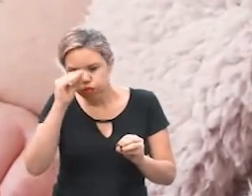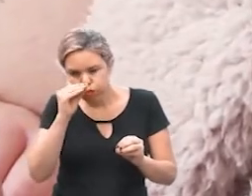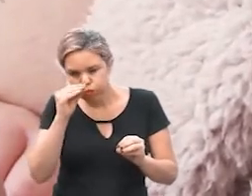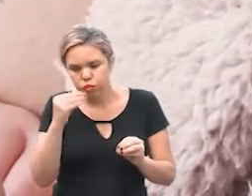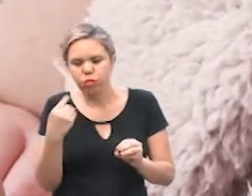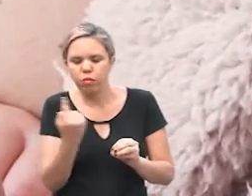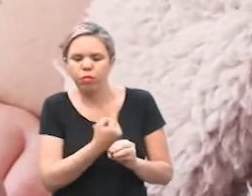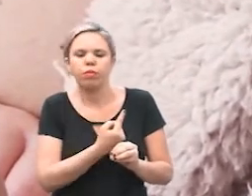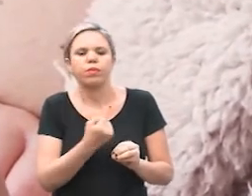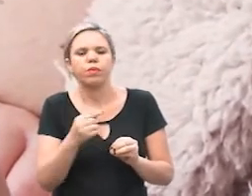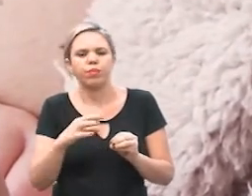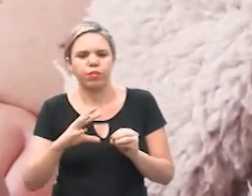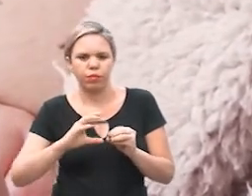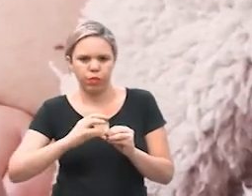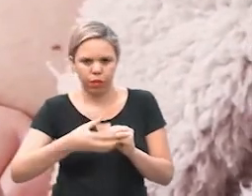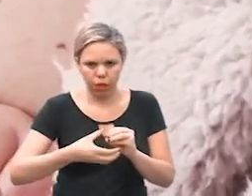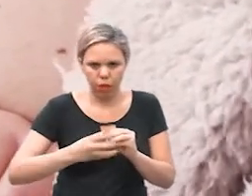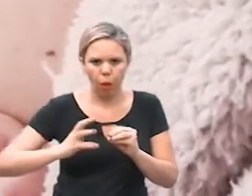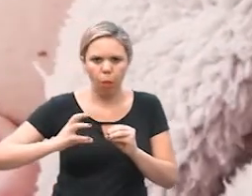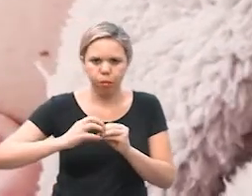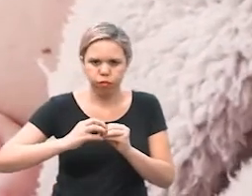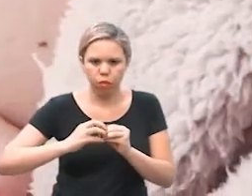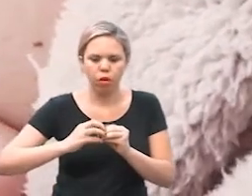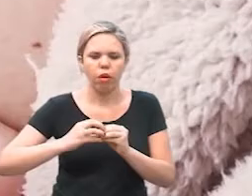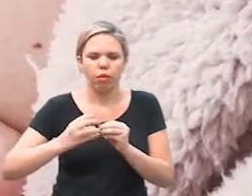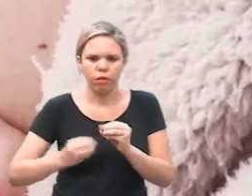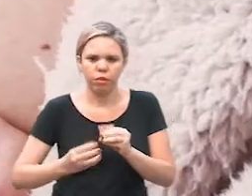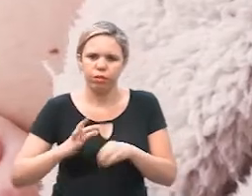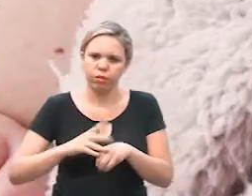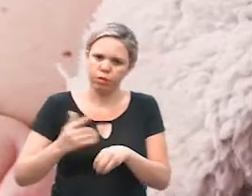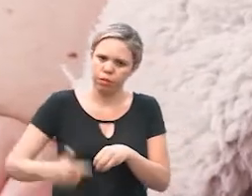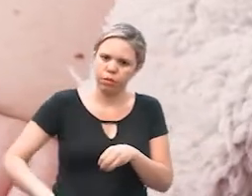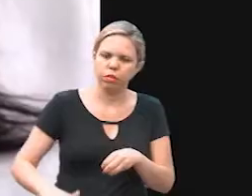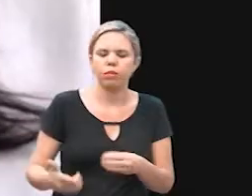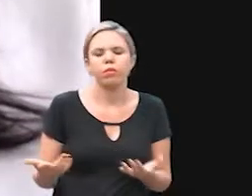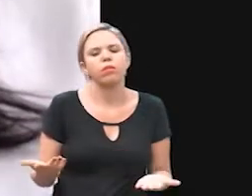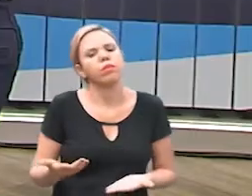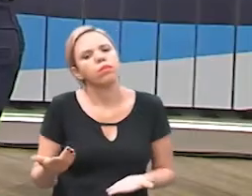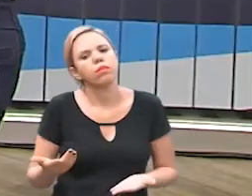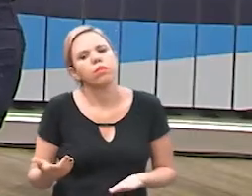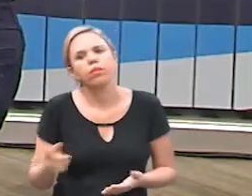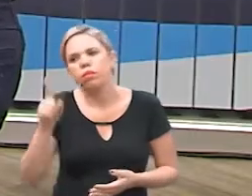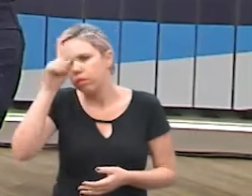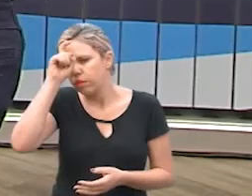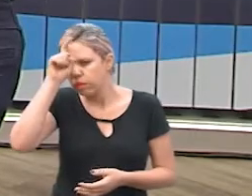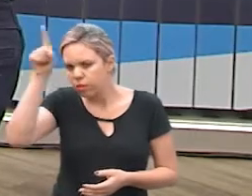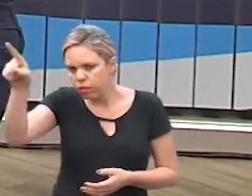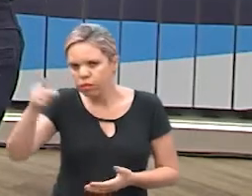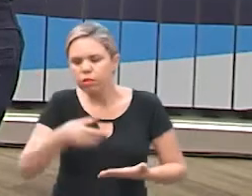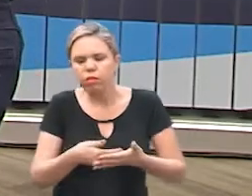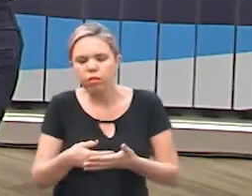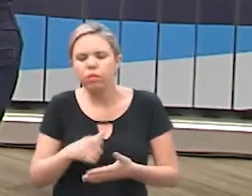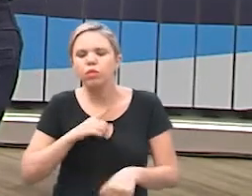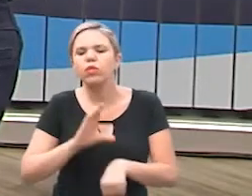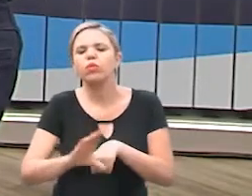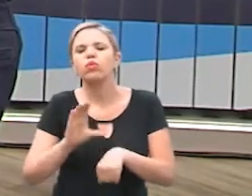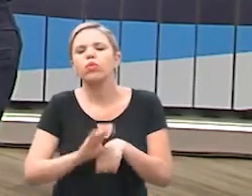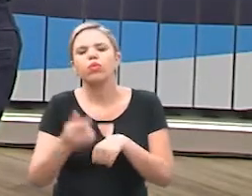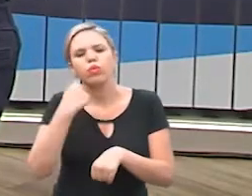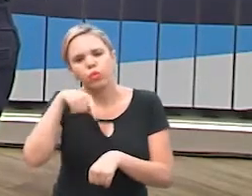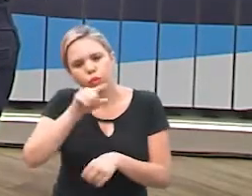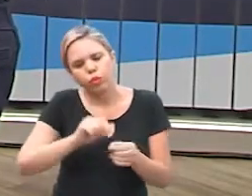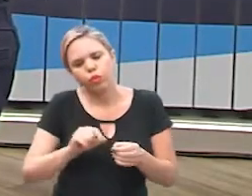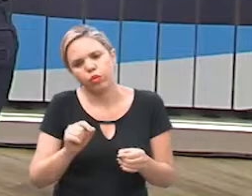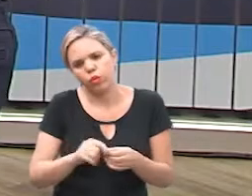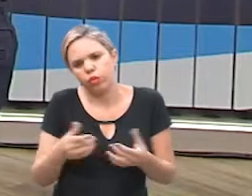nossa. Então, se ele pegar só o bico, ele vai machucar novamente. Agora, na maternidade, tem algum curso que as mães podem fazer